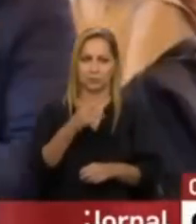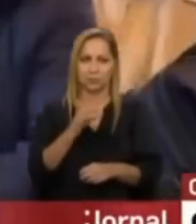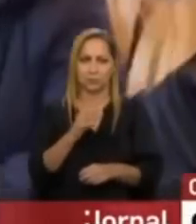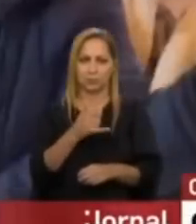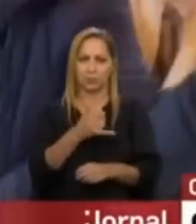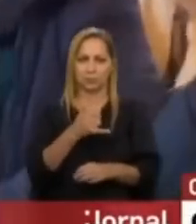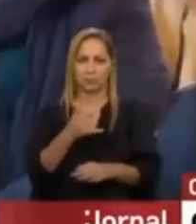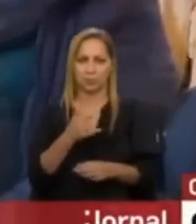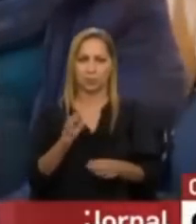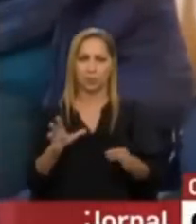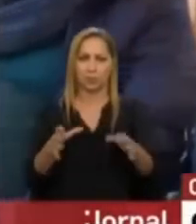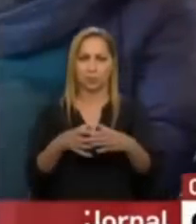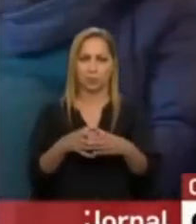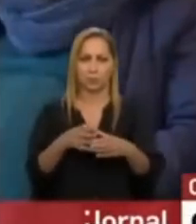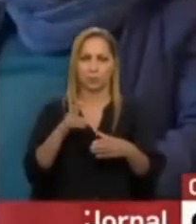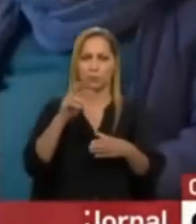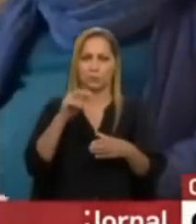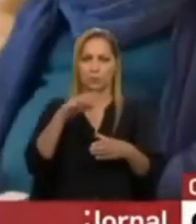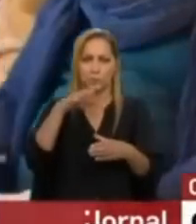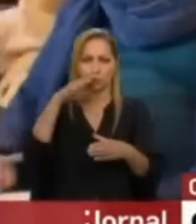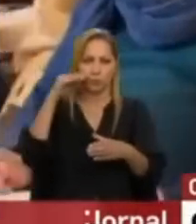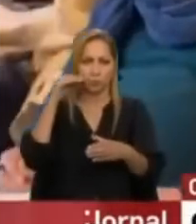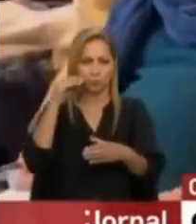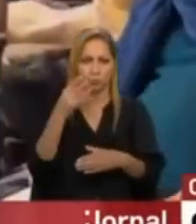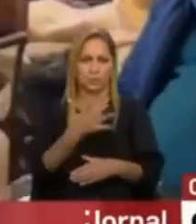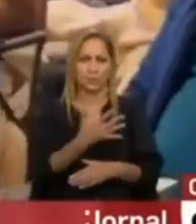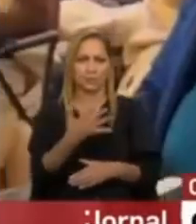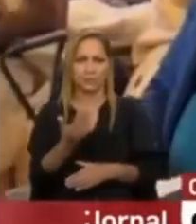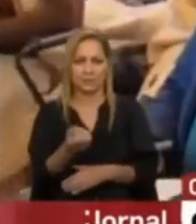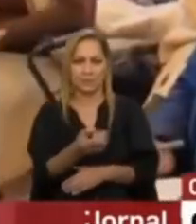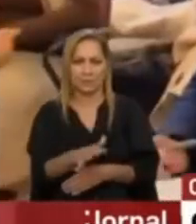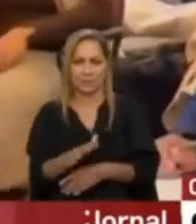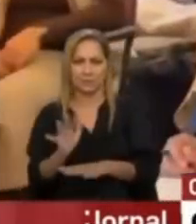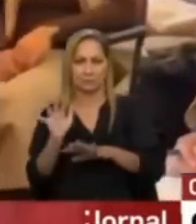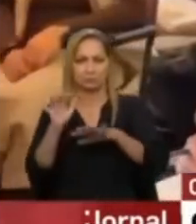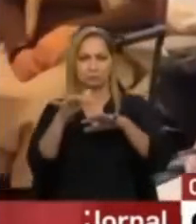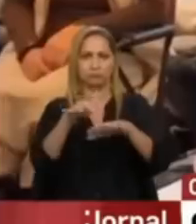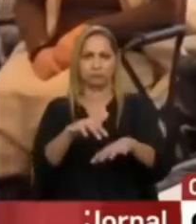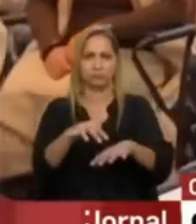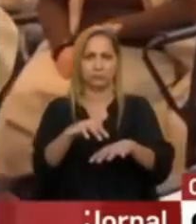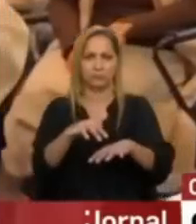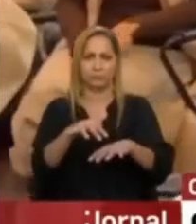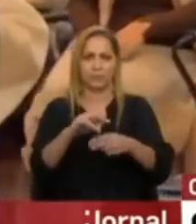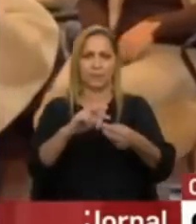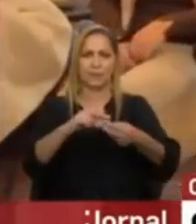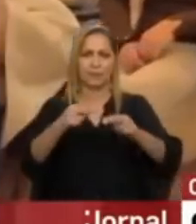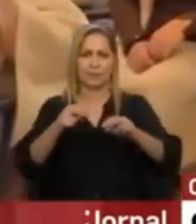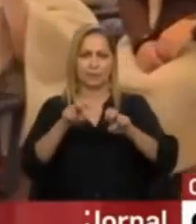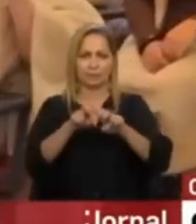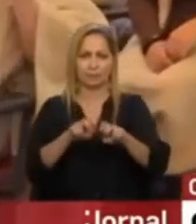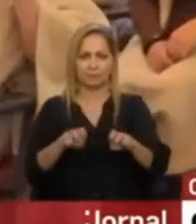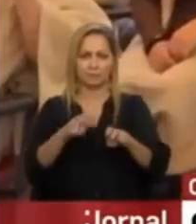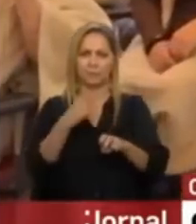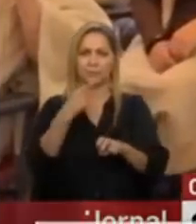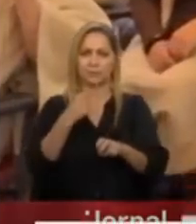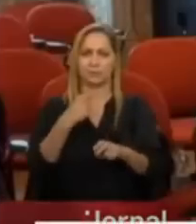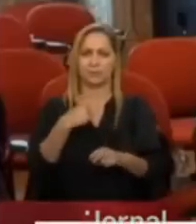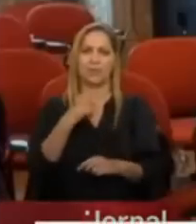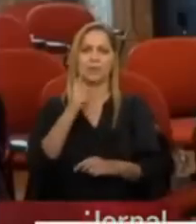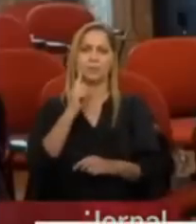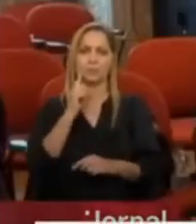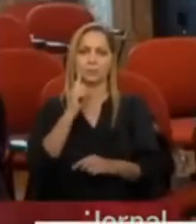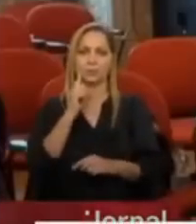grupo de 13 adultos e 5 crianças apresentou-se dizendo ao que vinha. It is